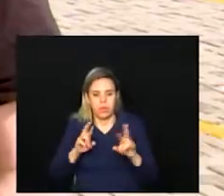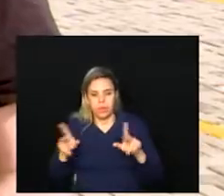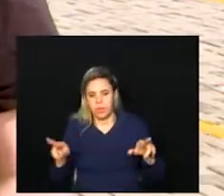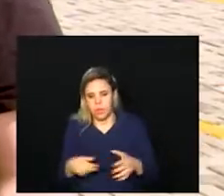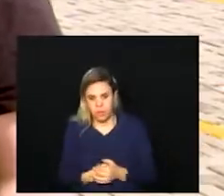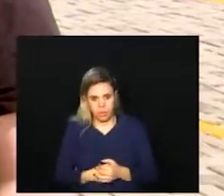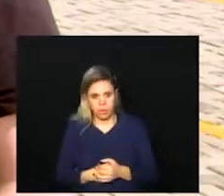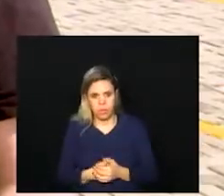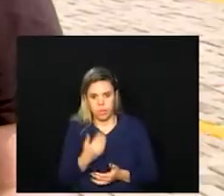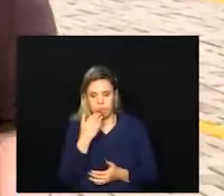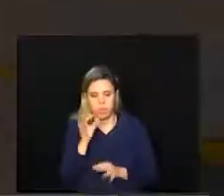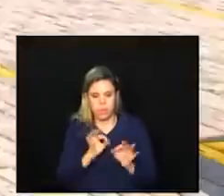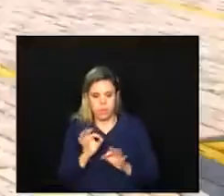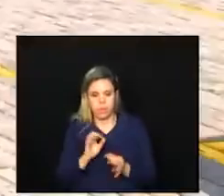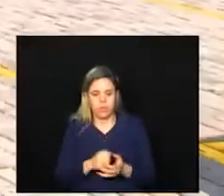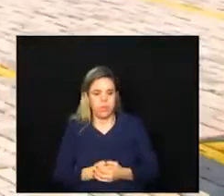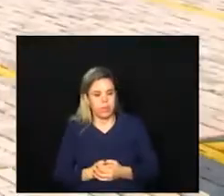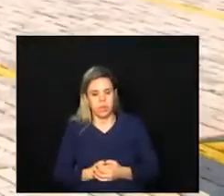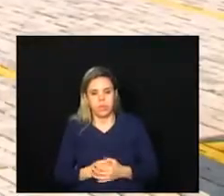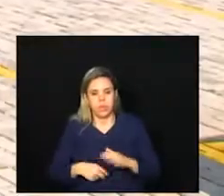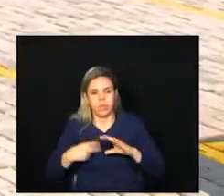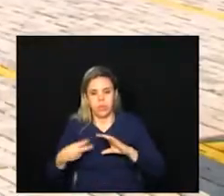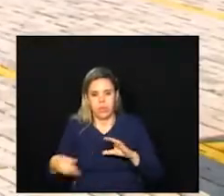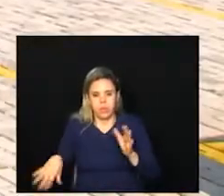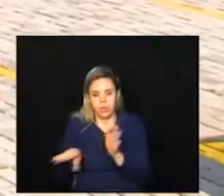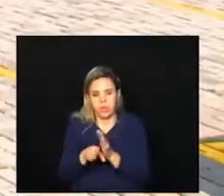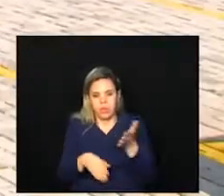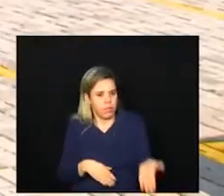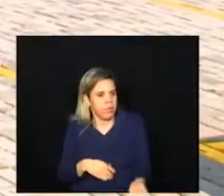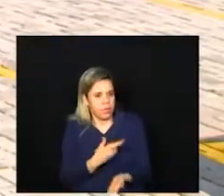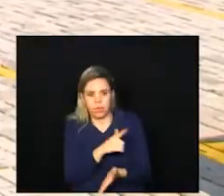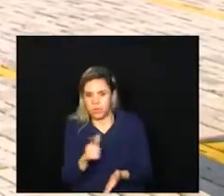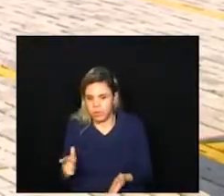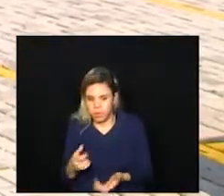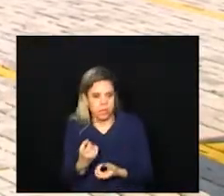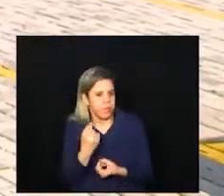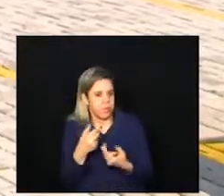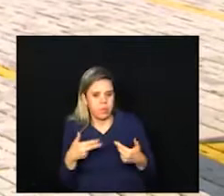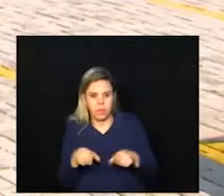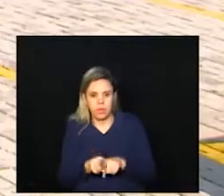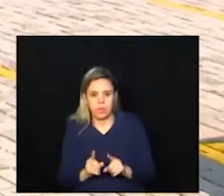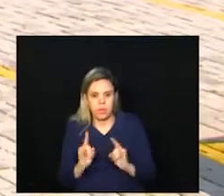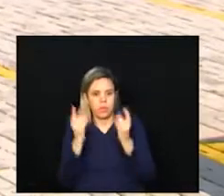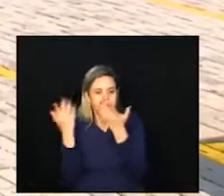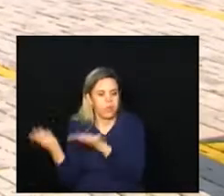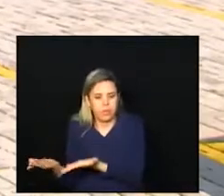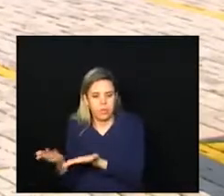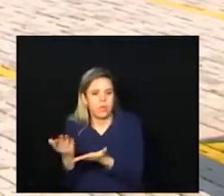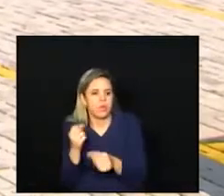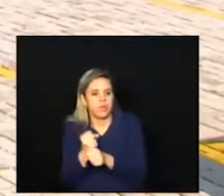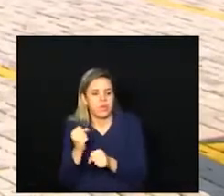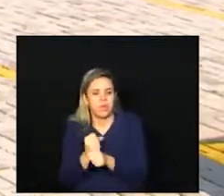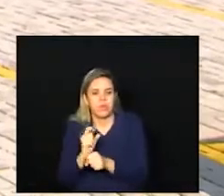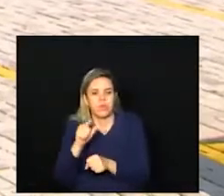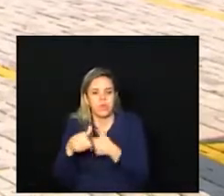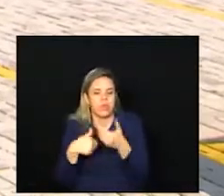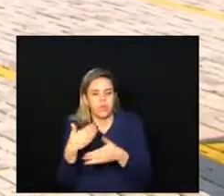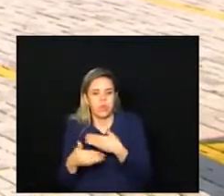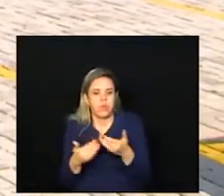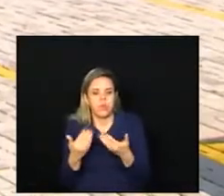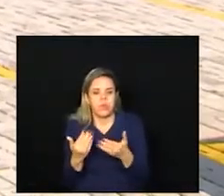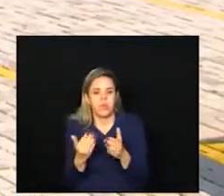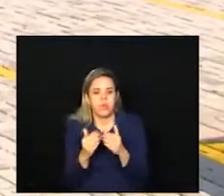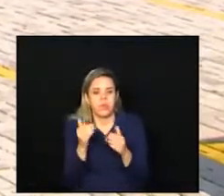diferenças e pede a regularização. Quando a Câmara veio para cá, nós não tínhamos algum dos edifícios que estão aqui. Foram construídos alguns edifícios para poder